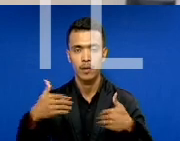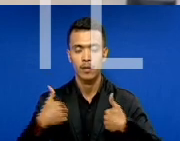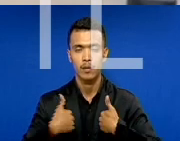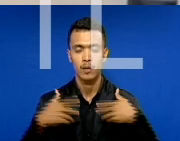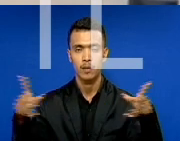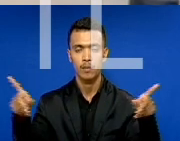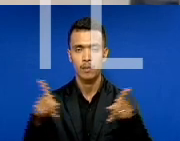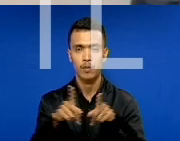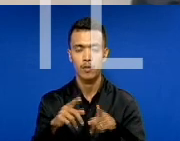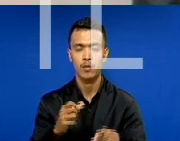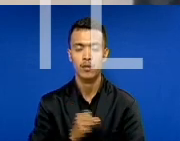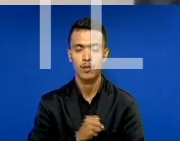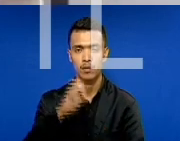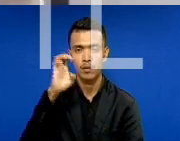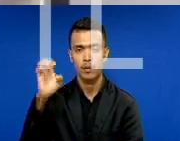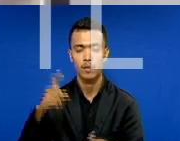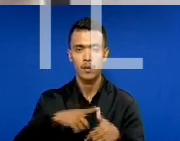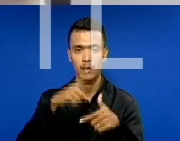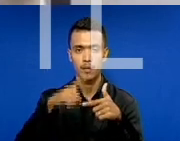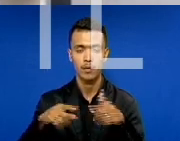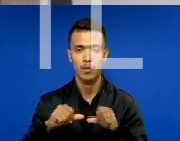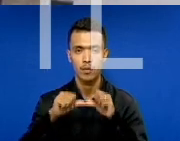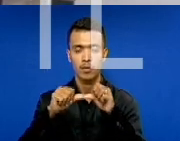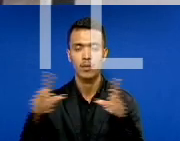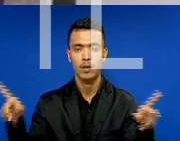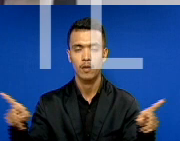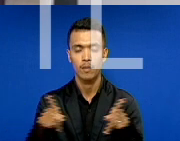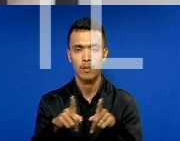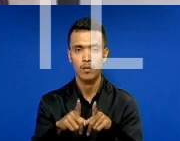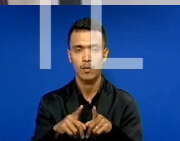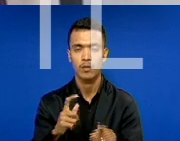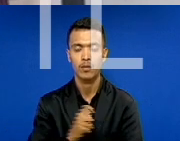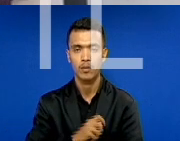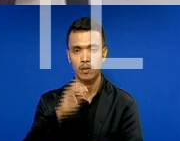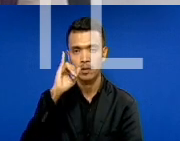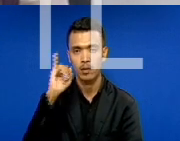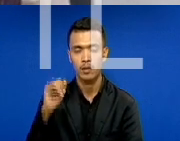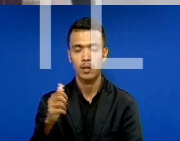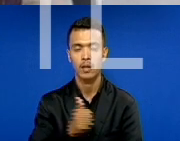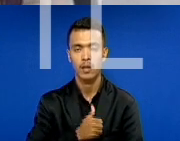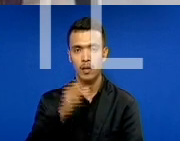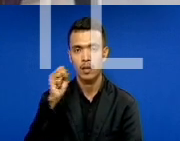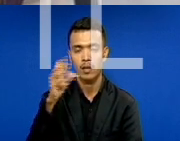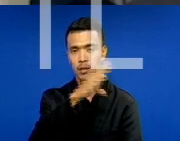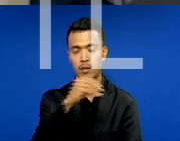postu administrativu same, hafoin kuintinua ba postu administrativu turiskai alas no